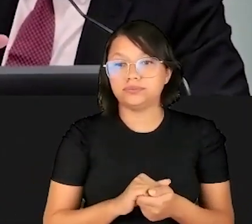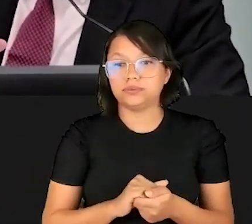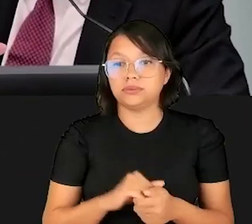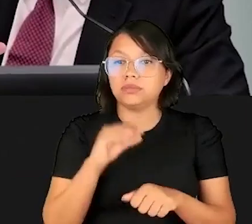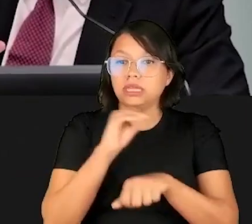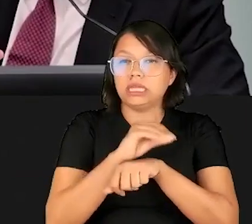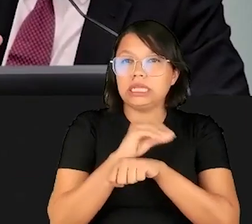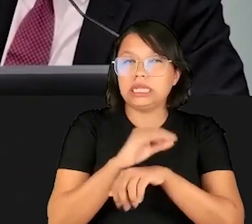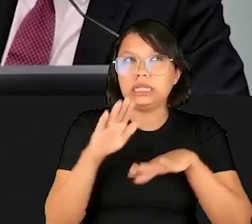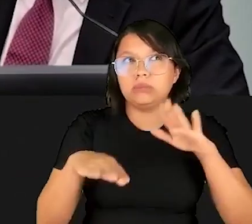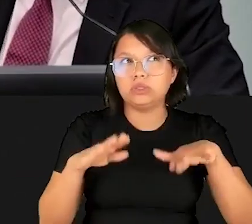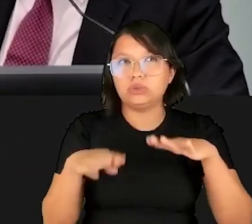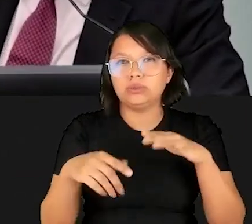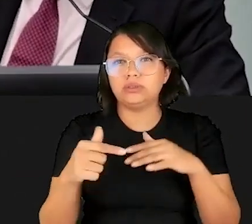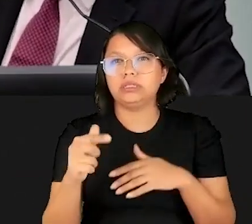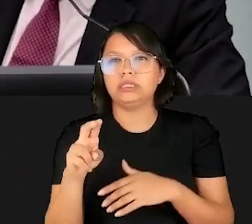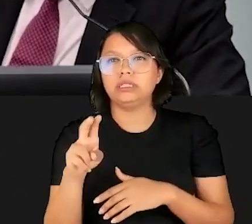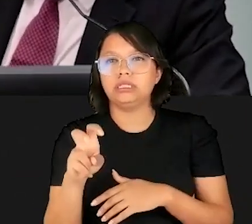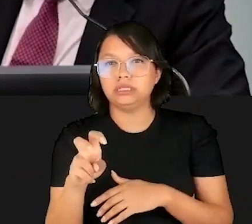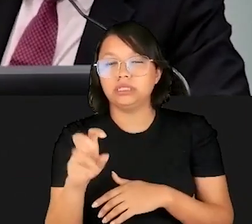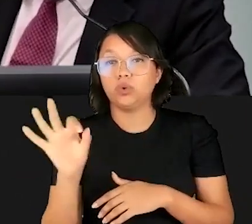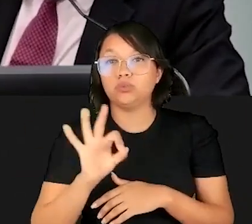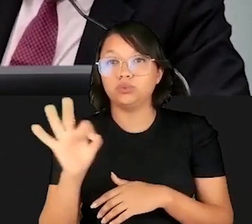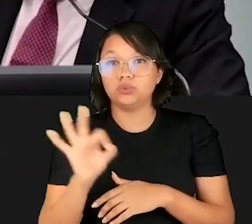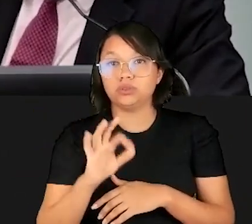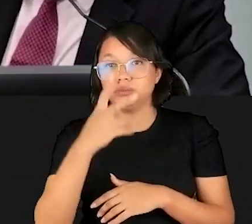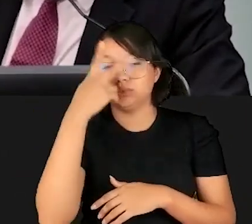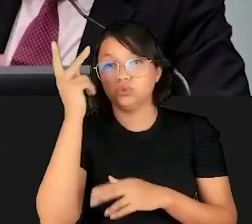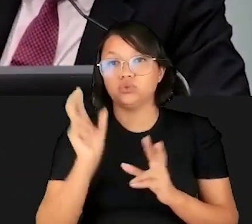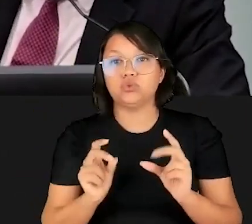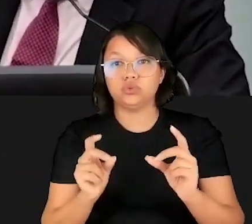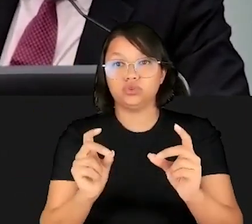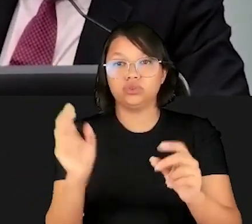trata mais ou menos hoje 75% dos casos de câncer do